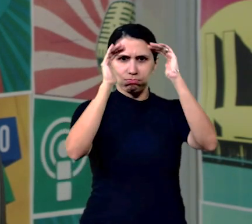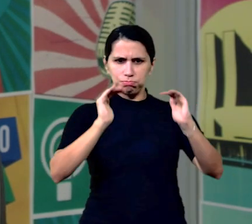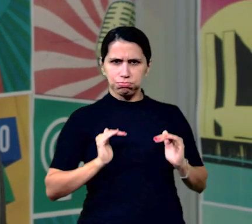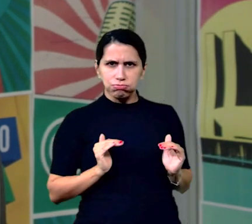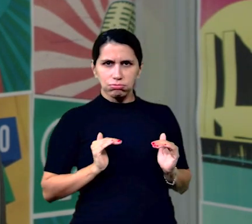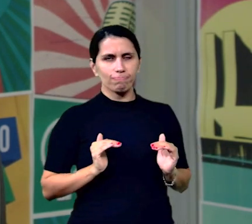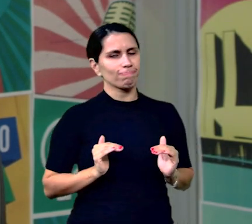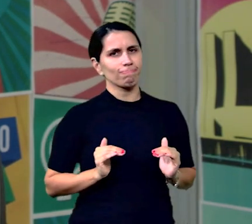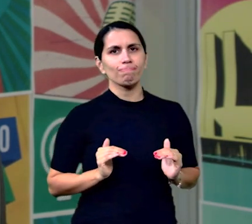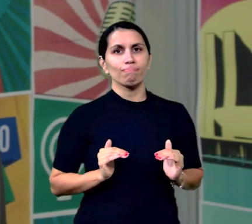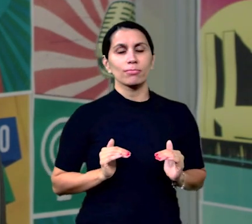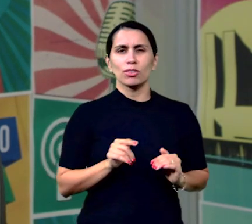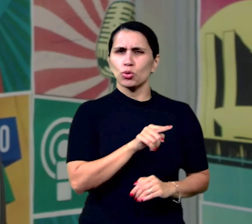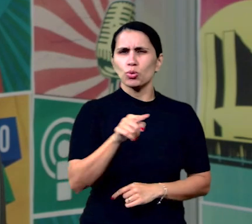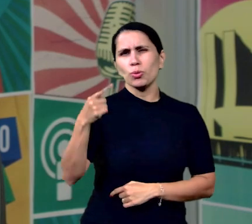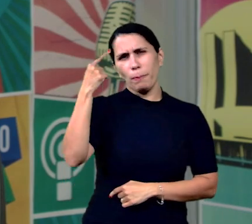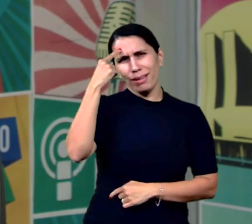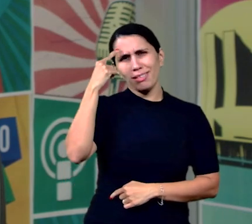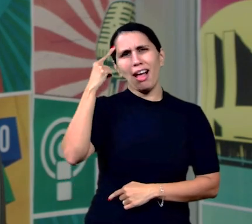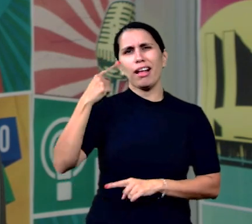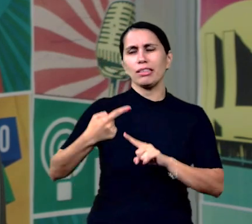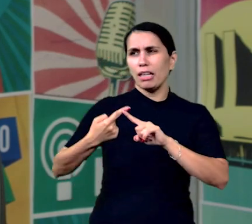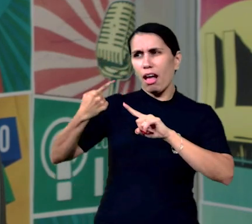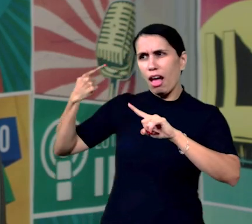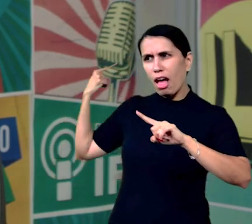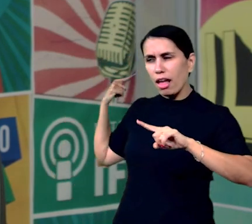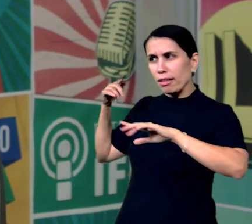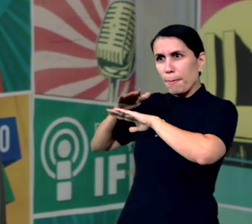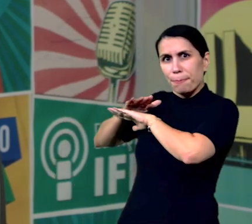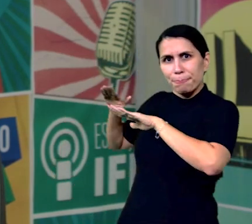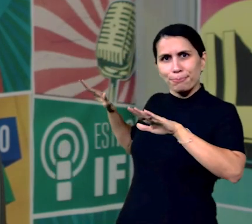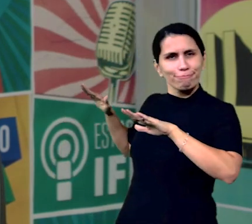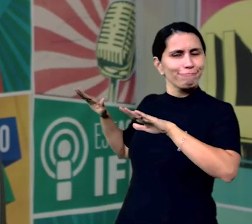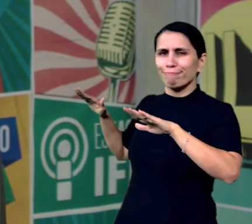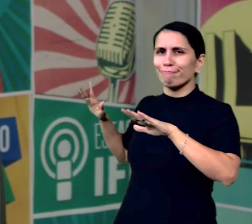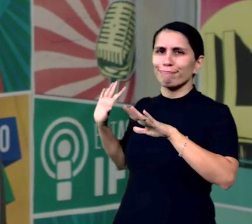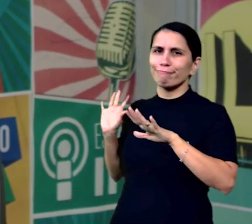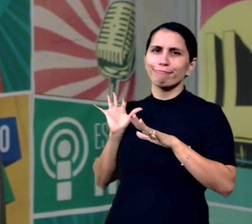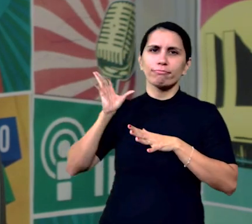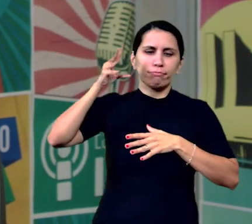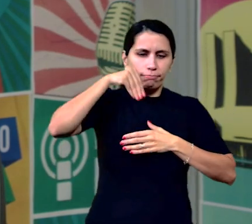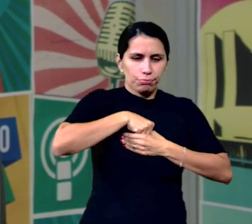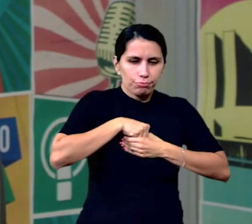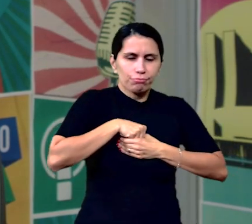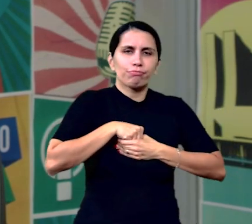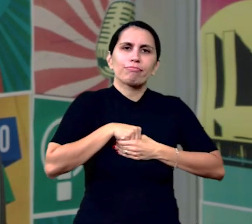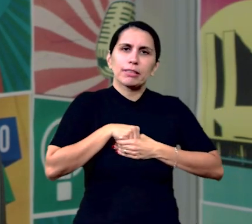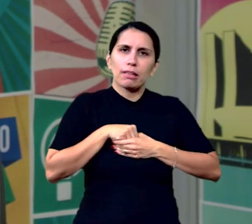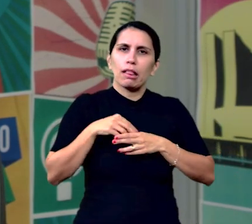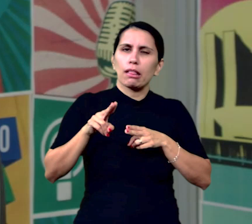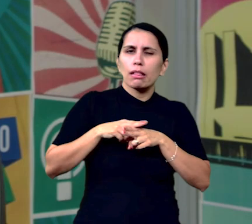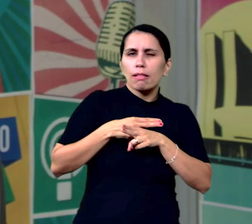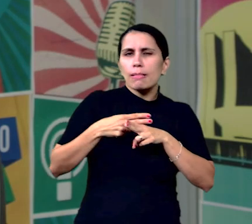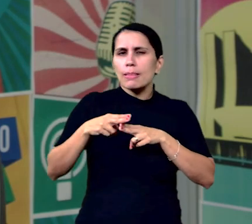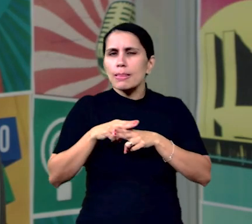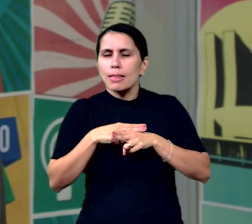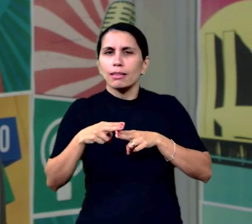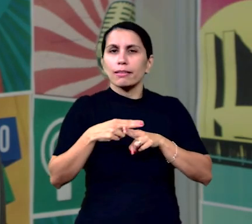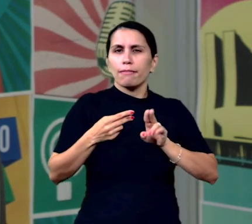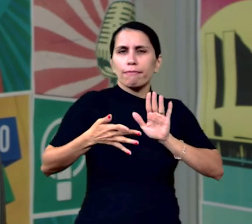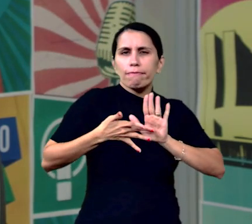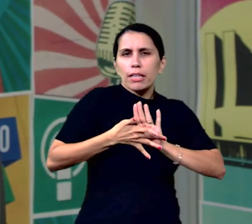essa matriz ainda está na gente, não é, colocando a gente nesse lugar de direito em nome de uma